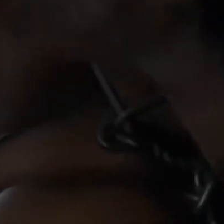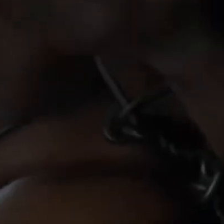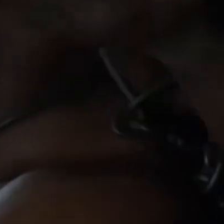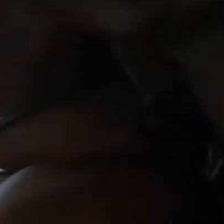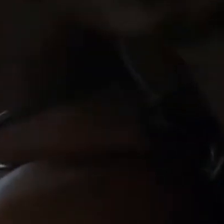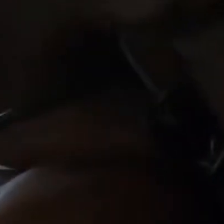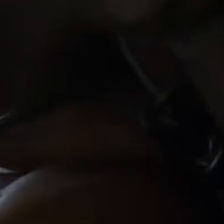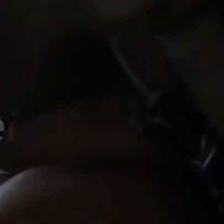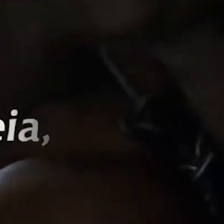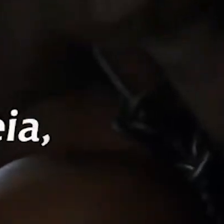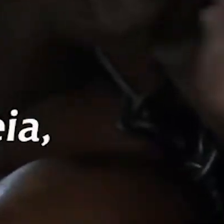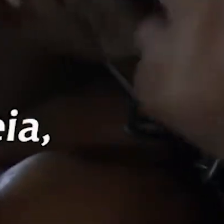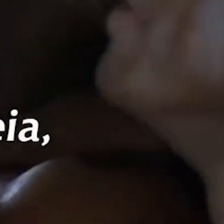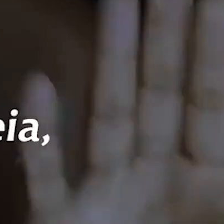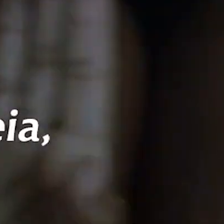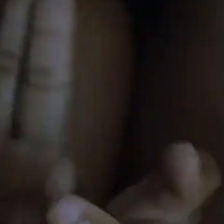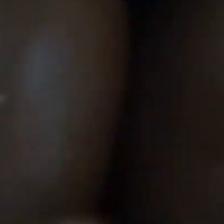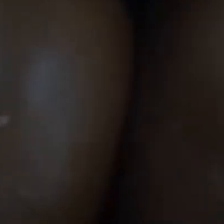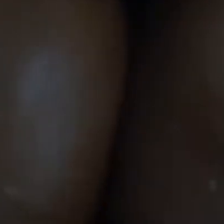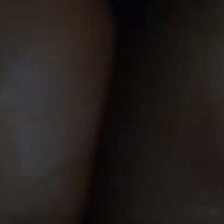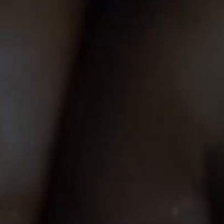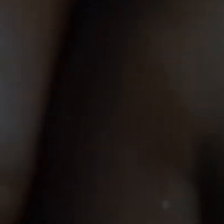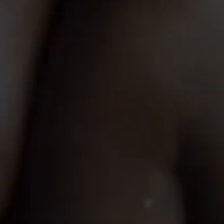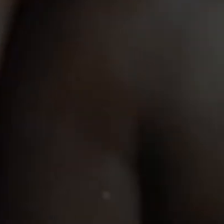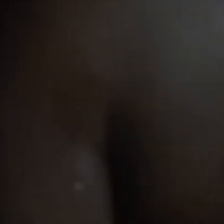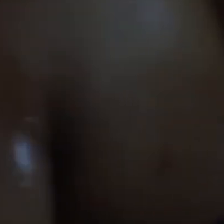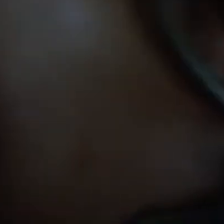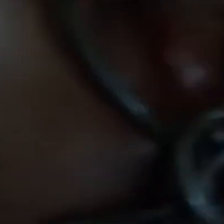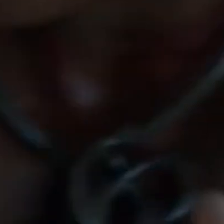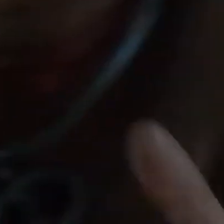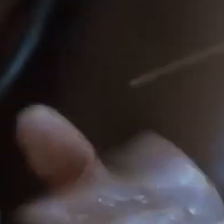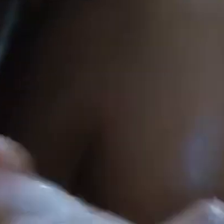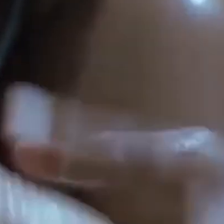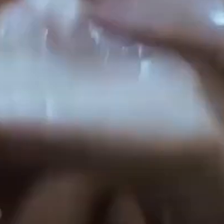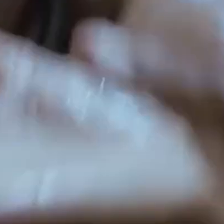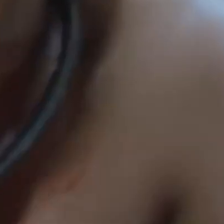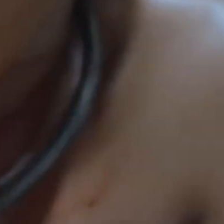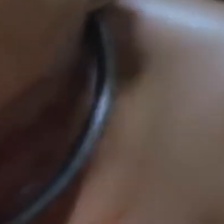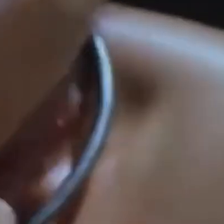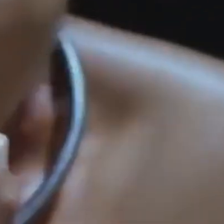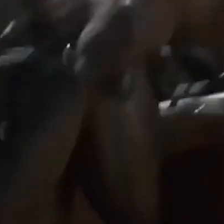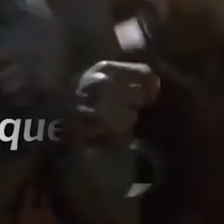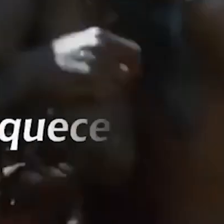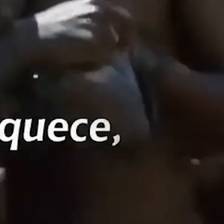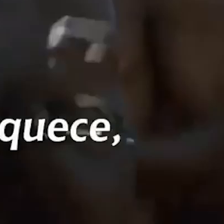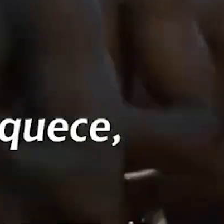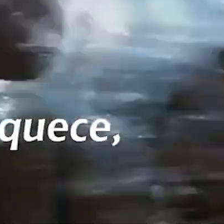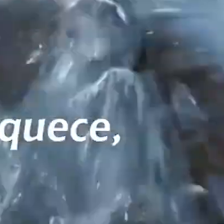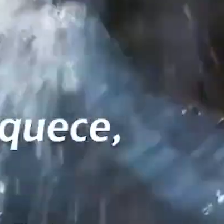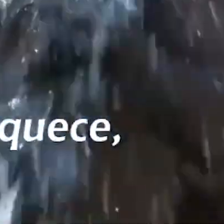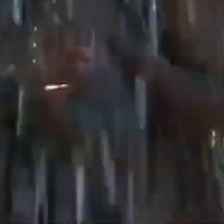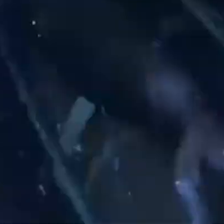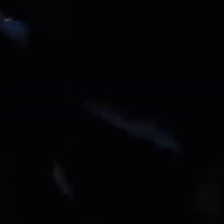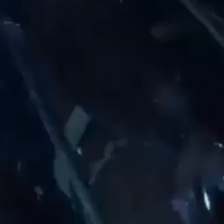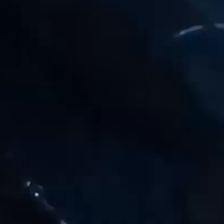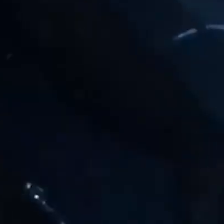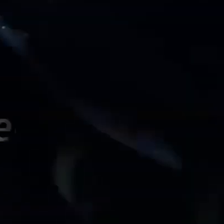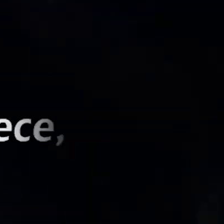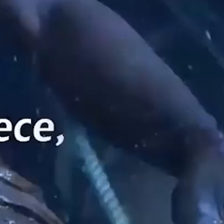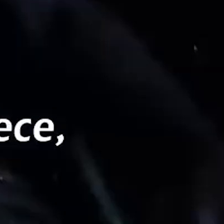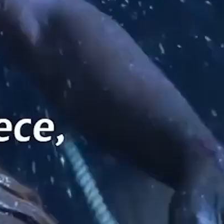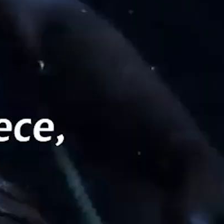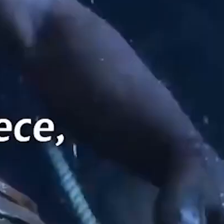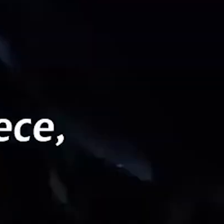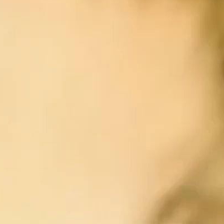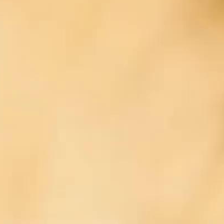cadeia, a multidão faminta cambaleia e chora e dança ali. Um de raiva delira, outro enlouquece, outro que de